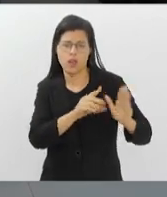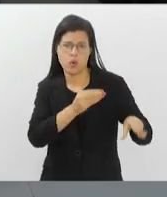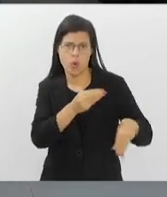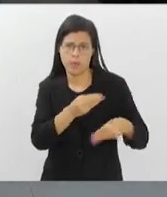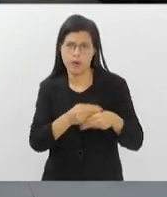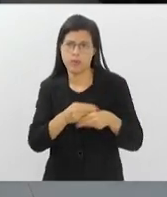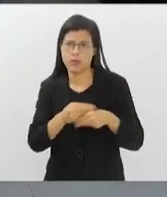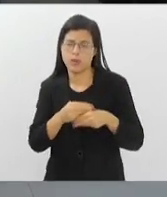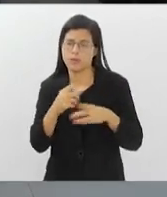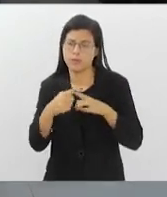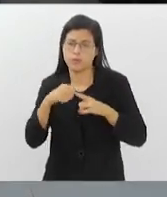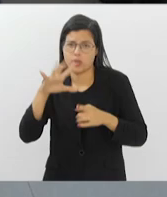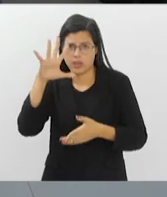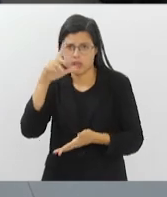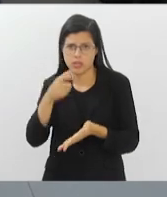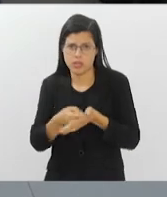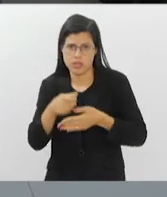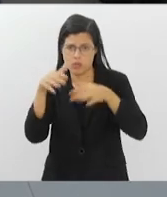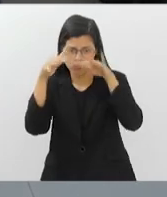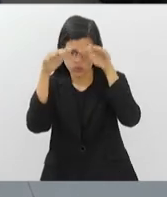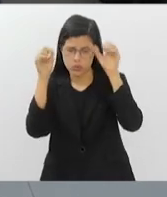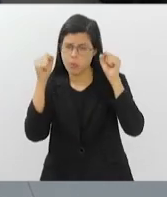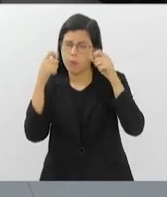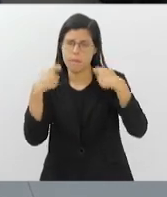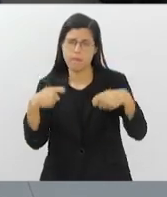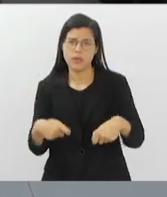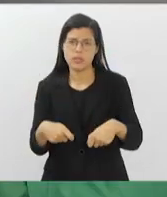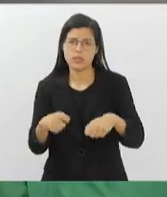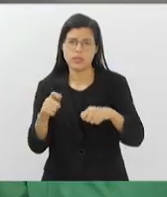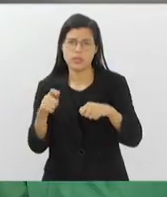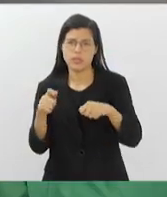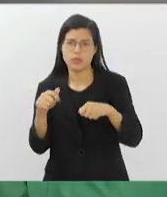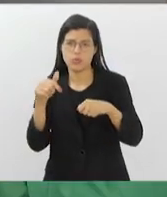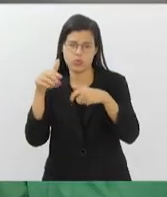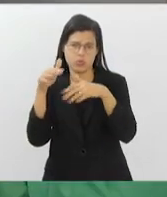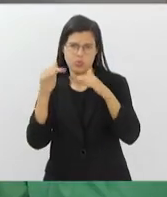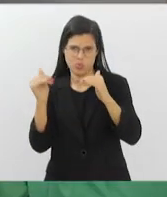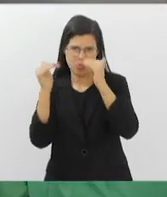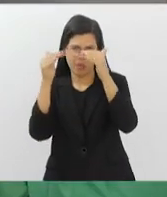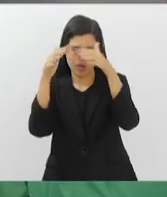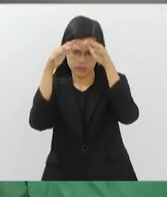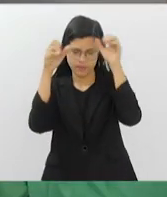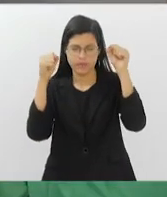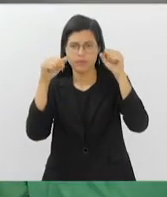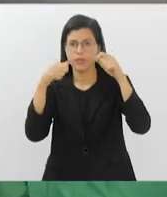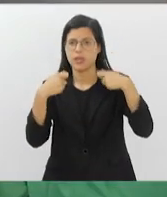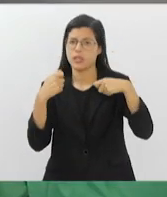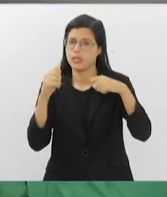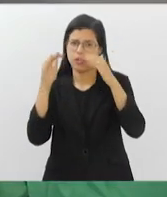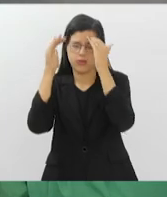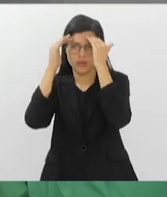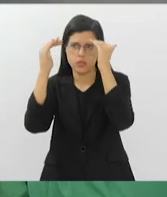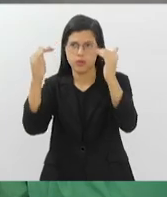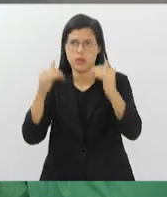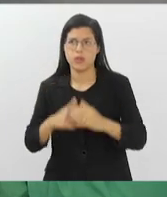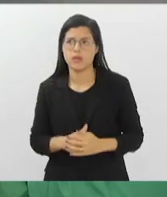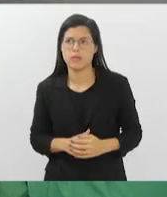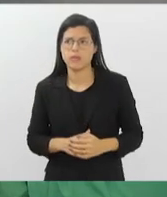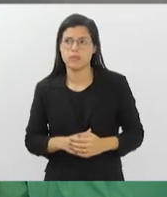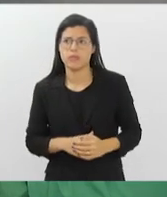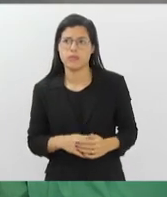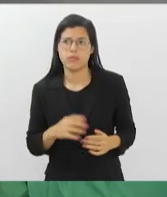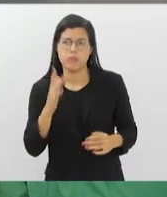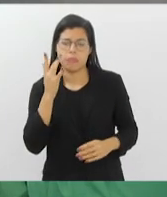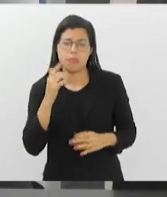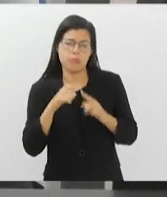é para cumprir. Você tem razão, e eu acho que nem é o caso. Eu acho que nada que a gente fez aqui contrariou. Contrariou.